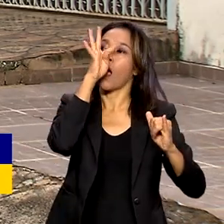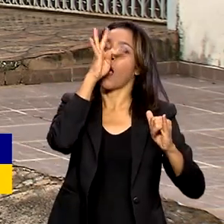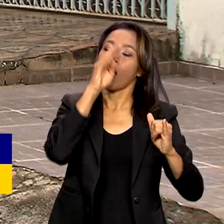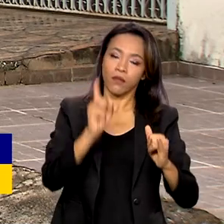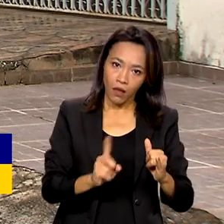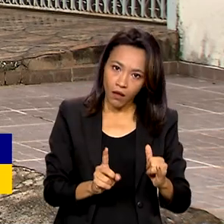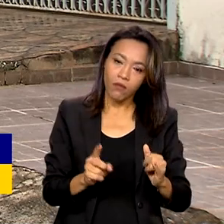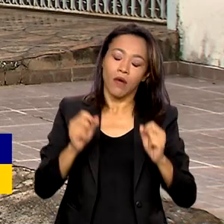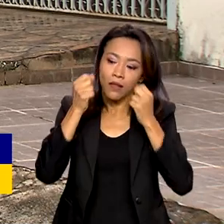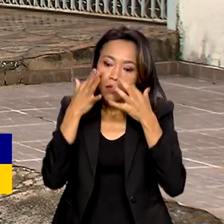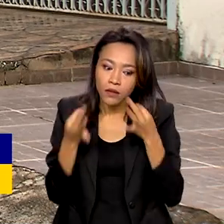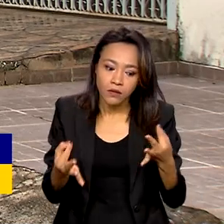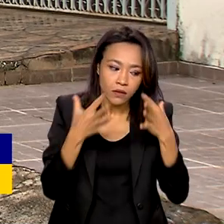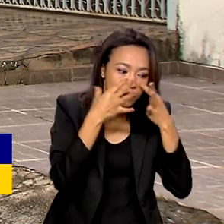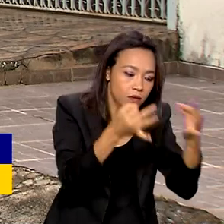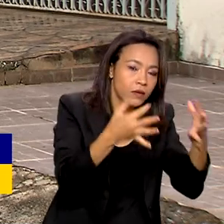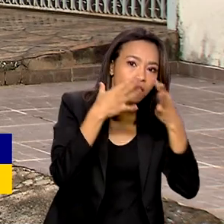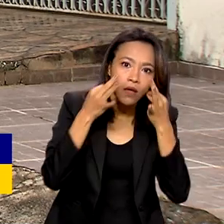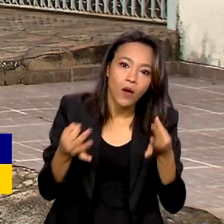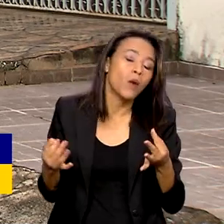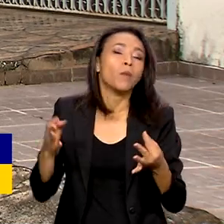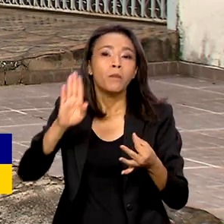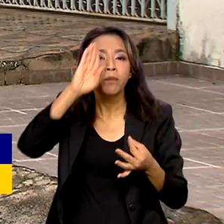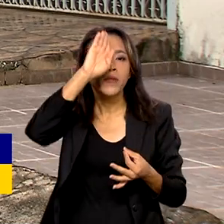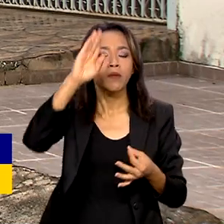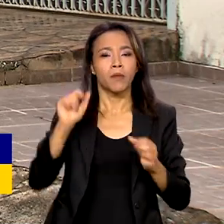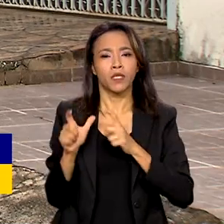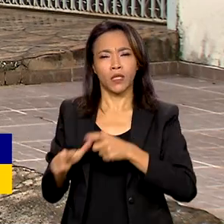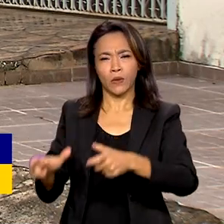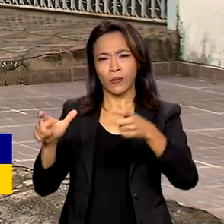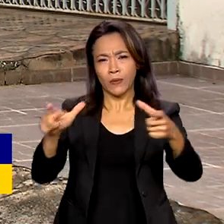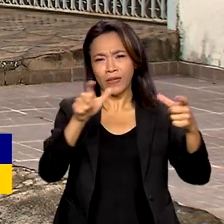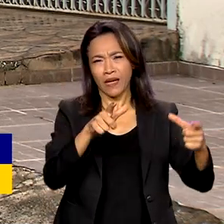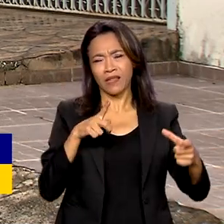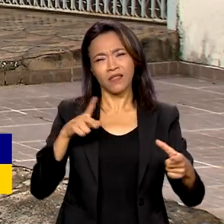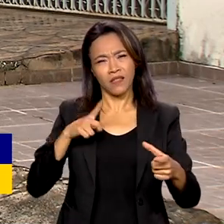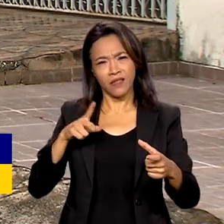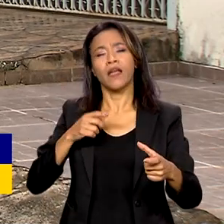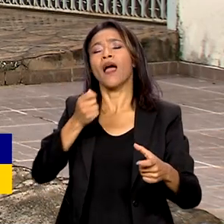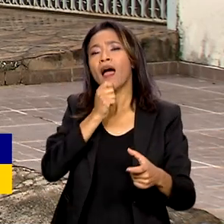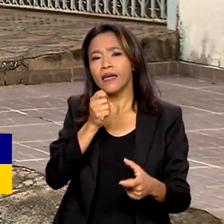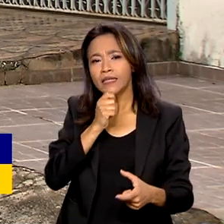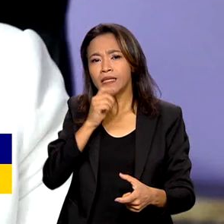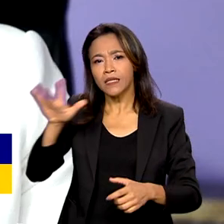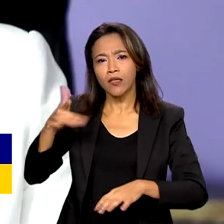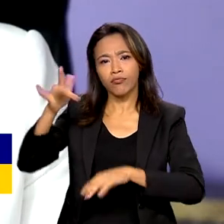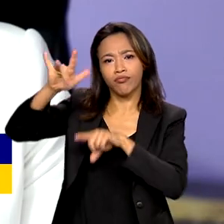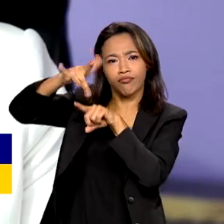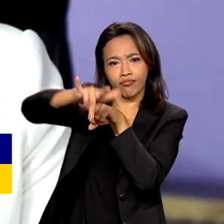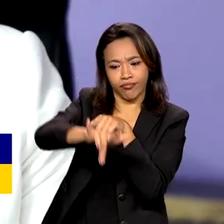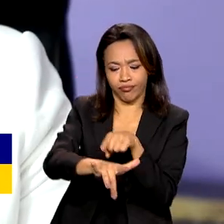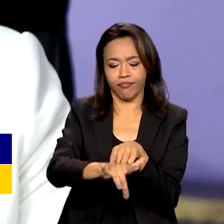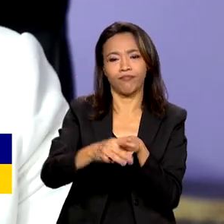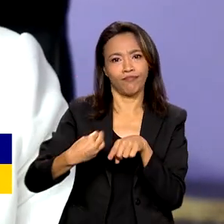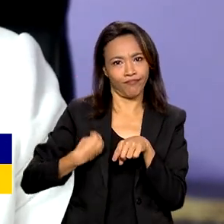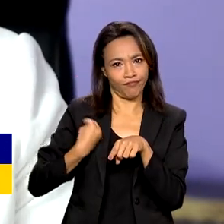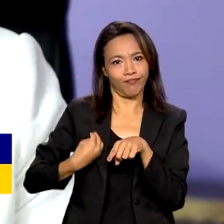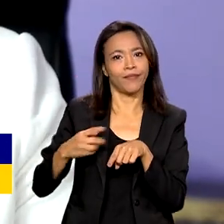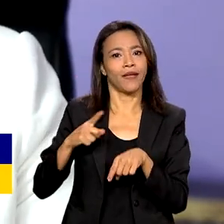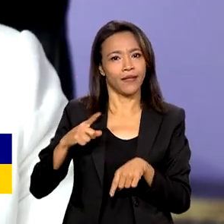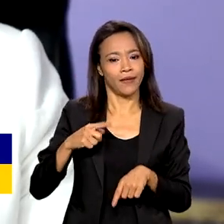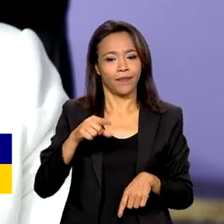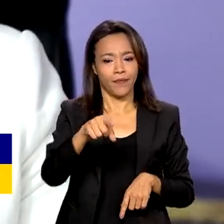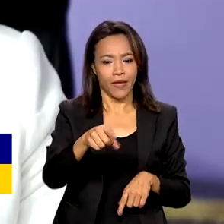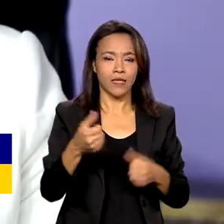principalmente em regiões onde ainda há alto registro de circulação do mosquito Ainda temos o vetor